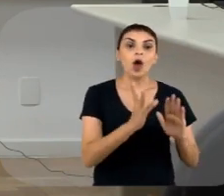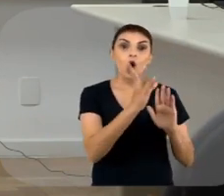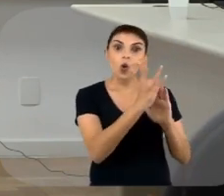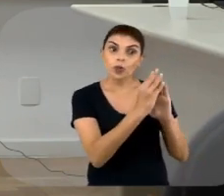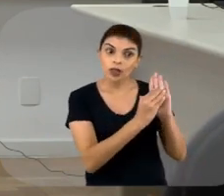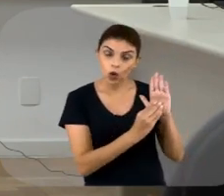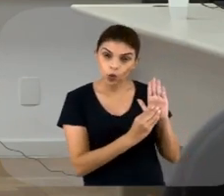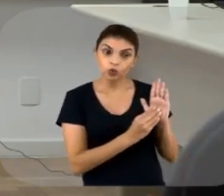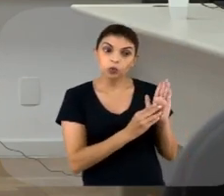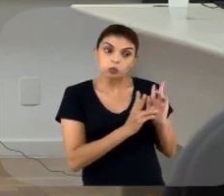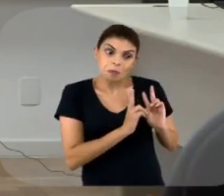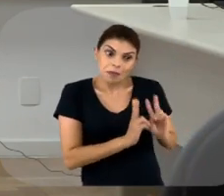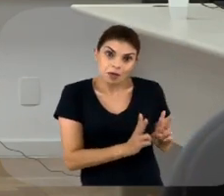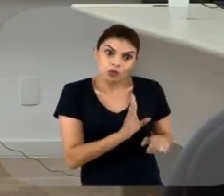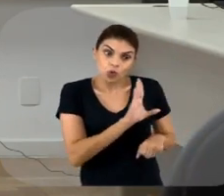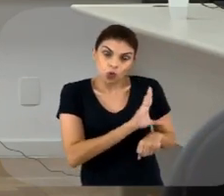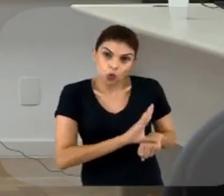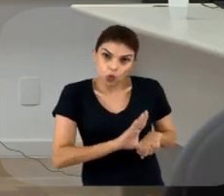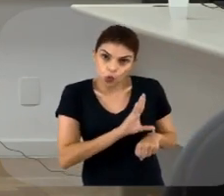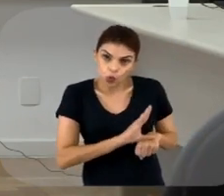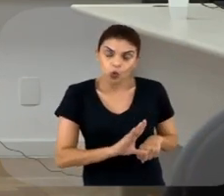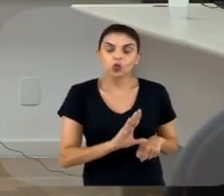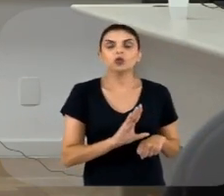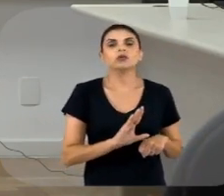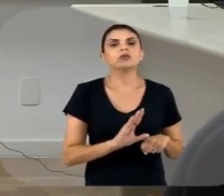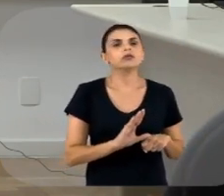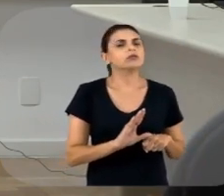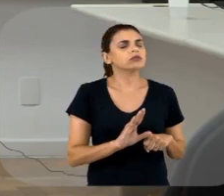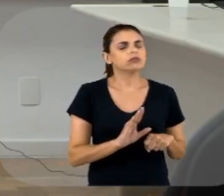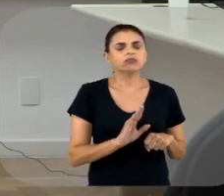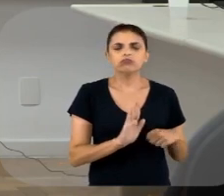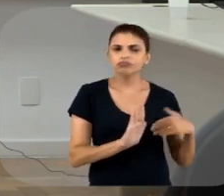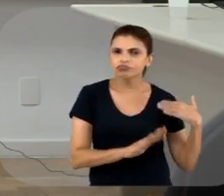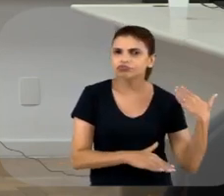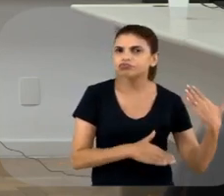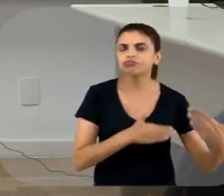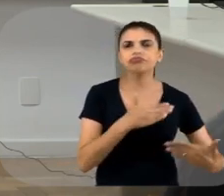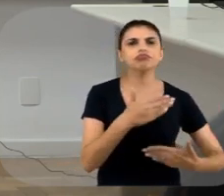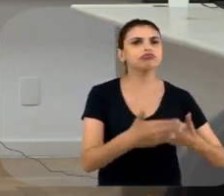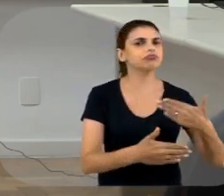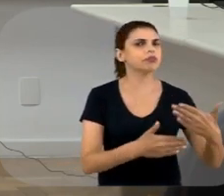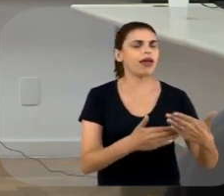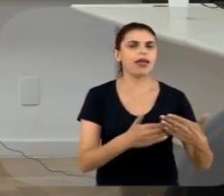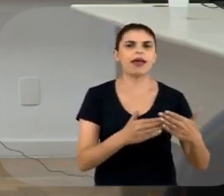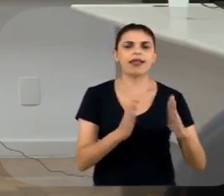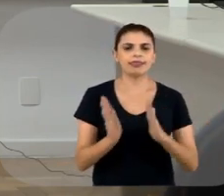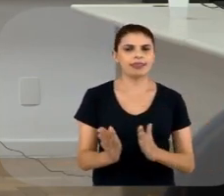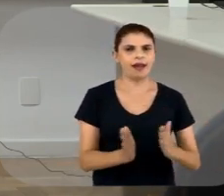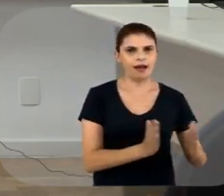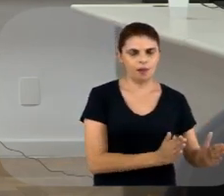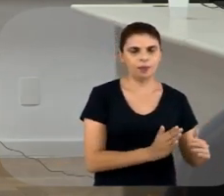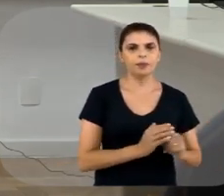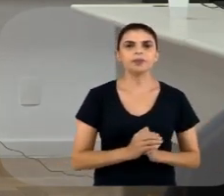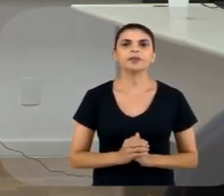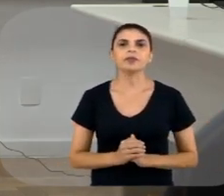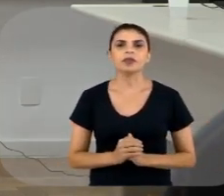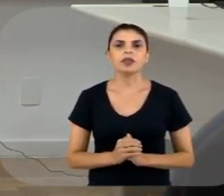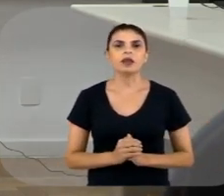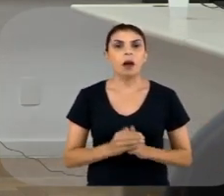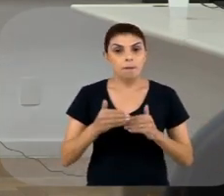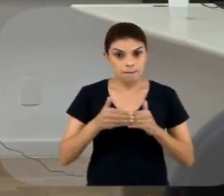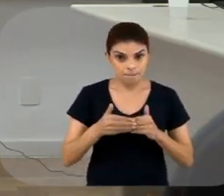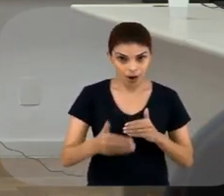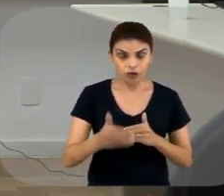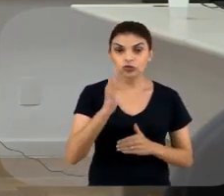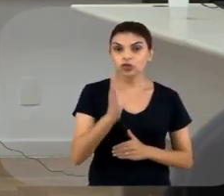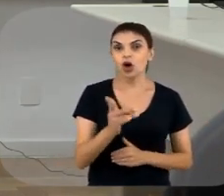o conteúdo mesmo do curso em si. Então, vai estar nessa etapa. A